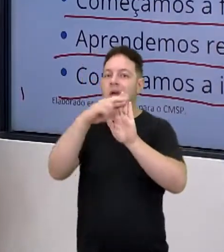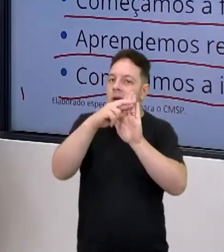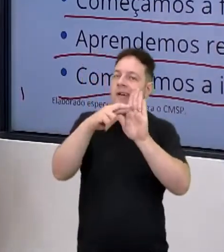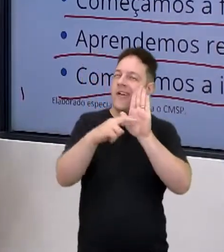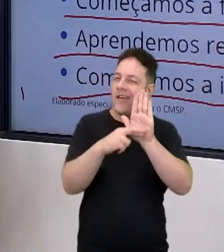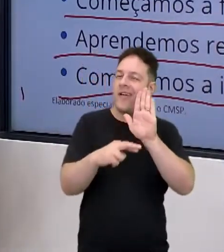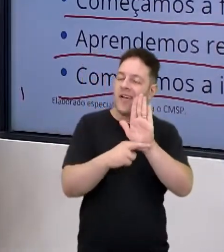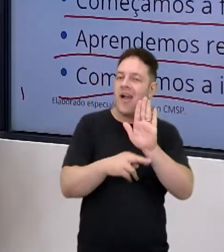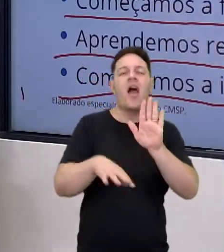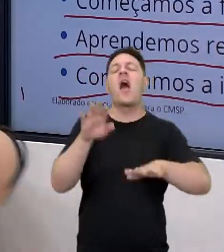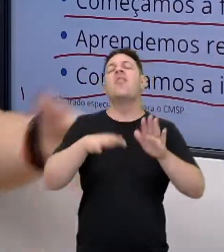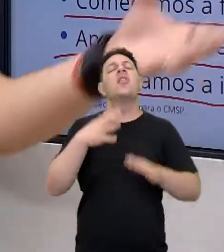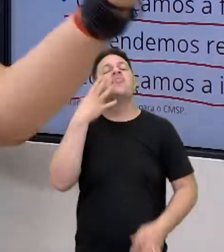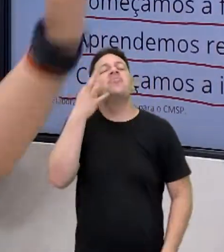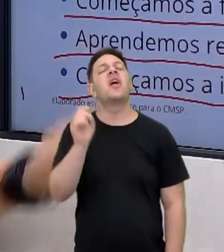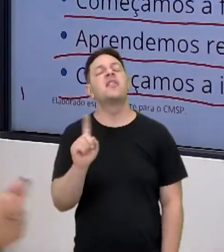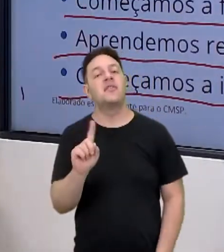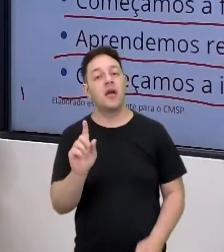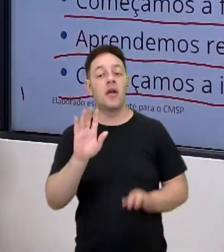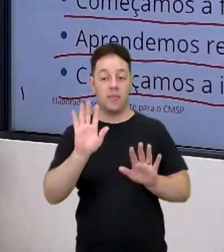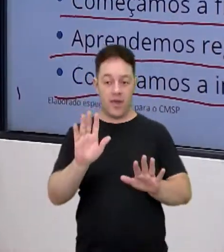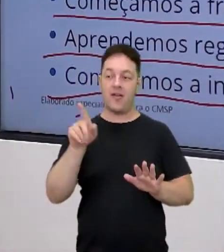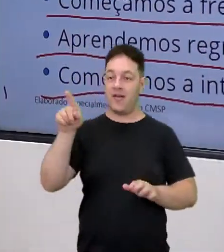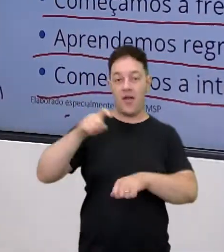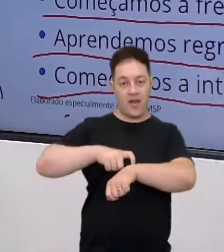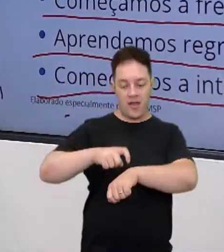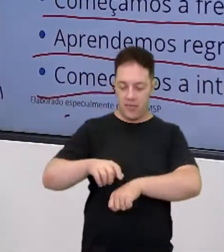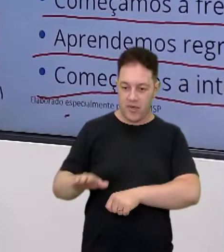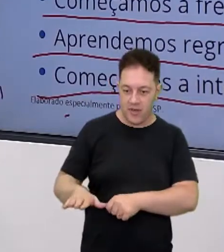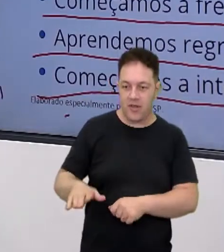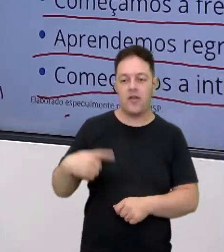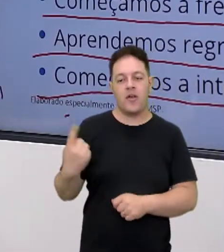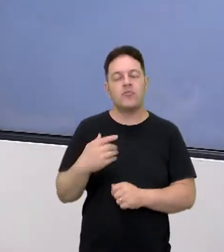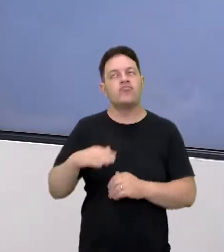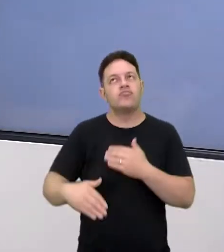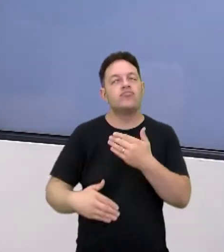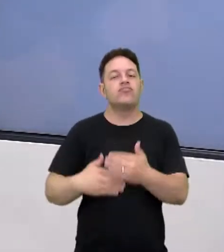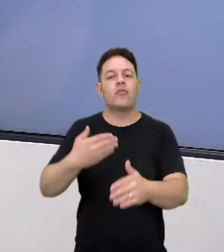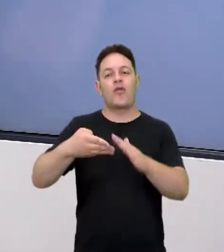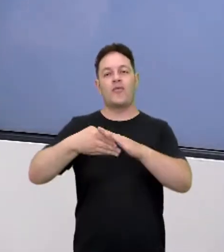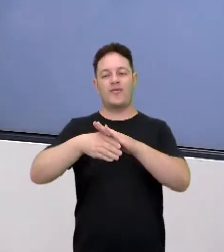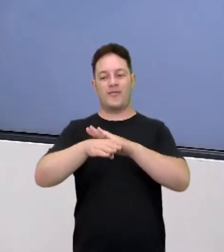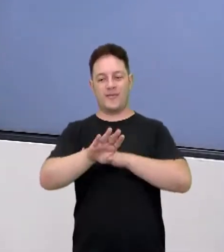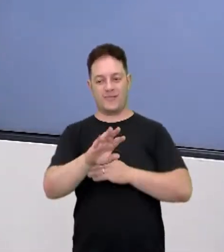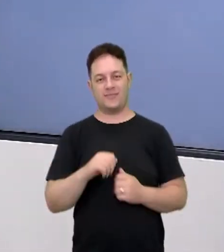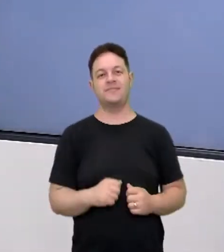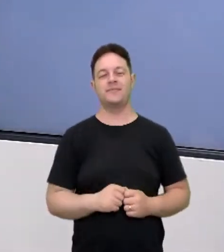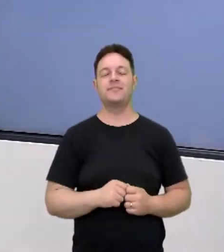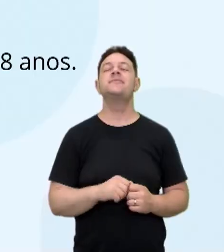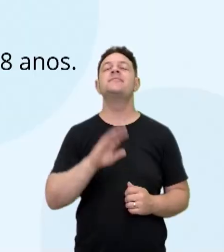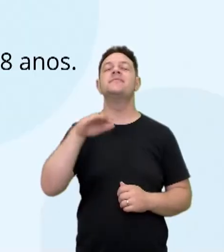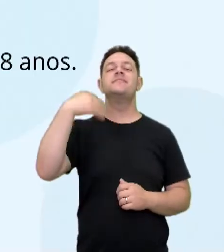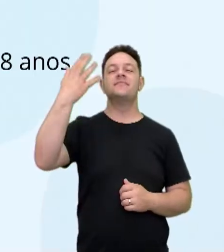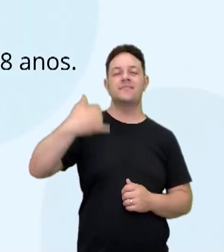às vezes a gente não presta atenção, mas é nessa fase que a gente começa a absorver. Quando a gente fala da adolescência, a adolescência é algo um pouco